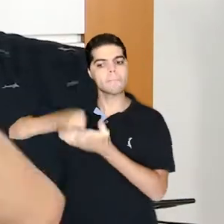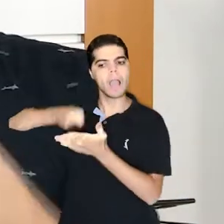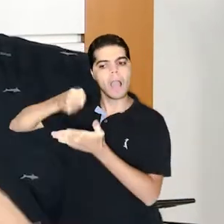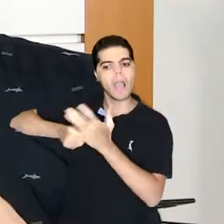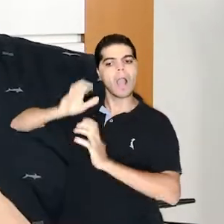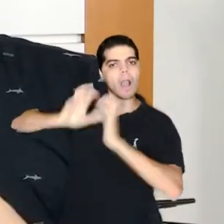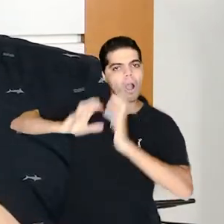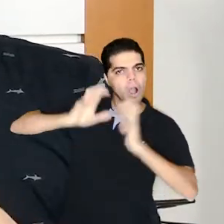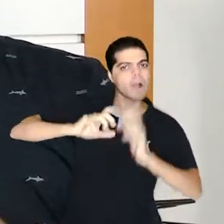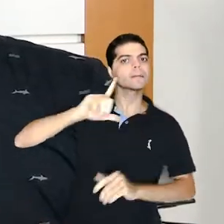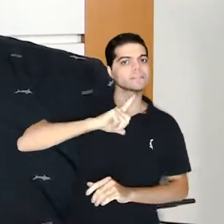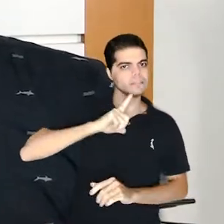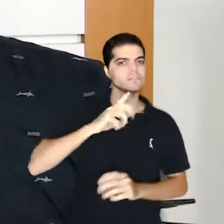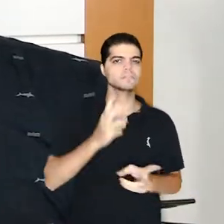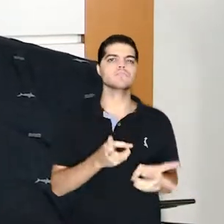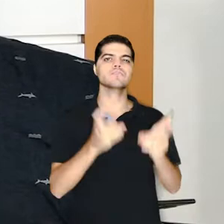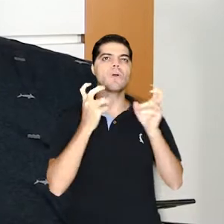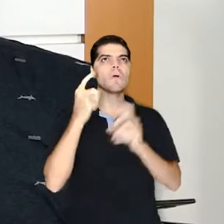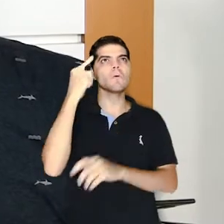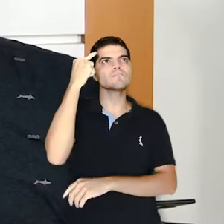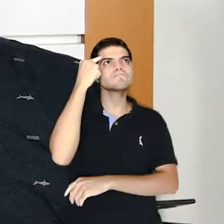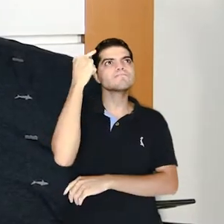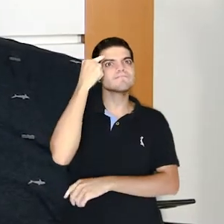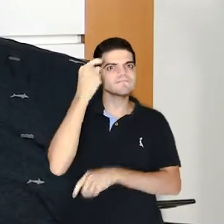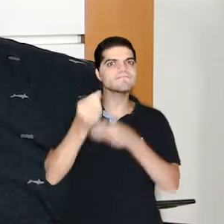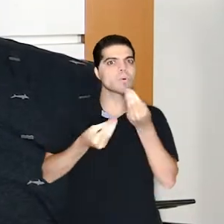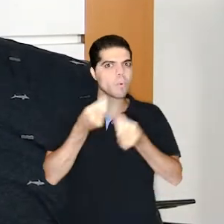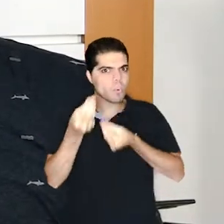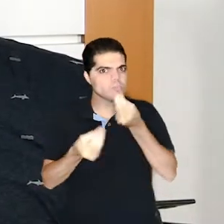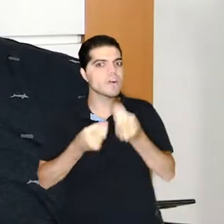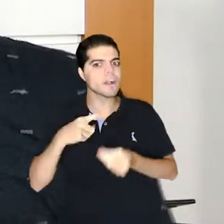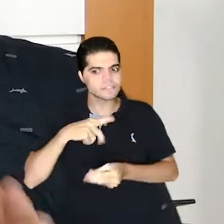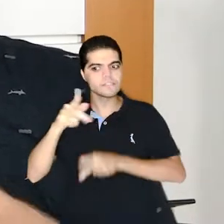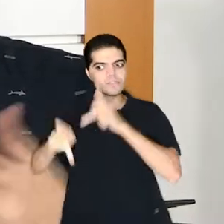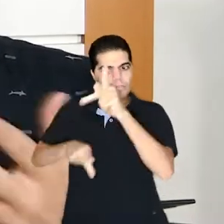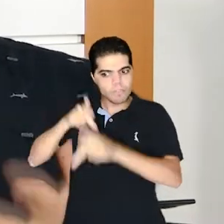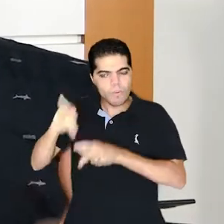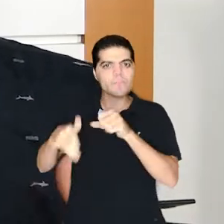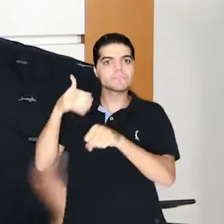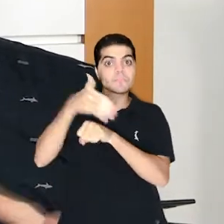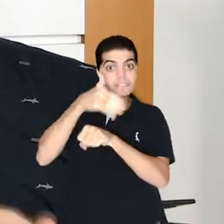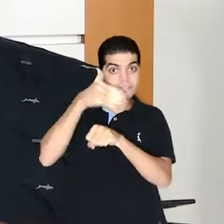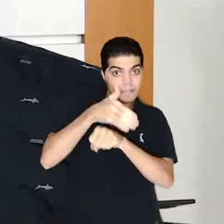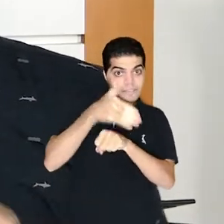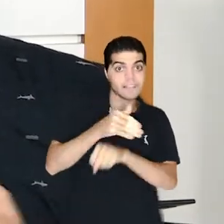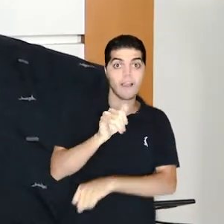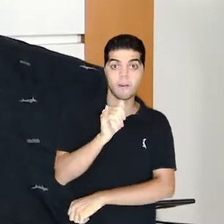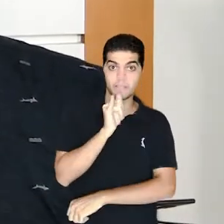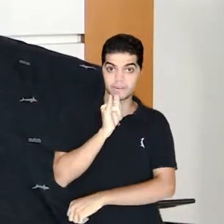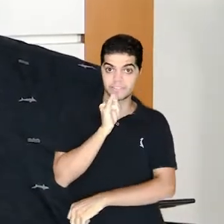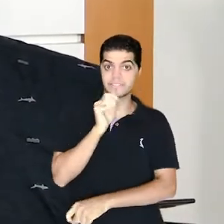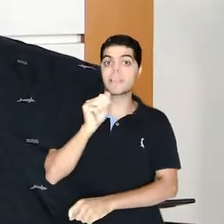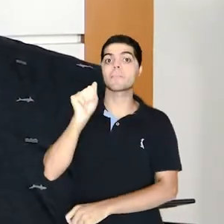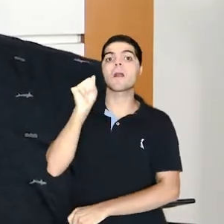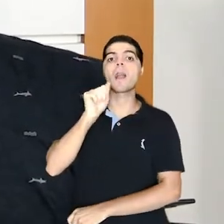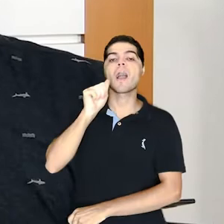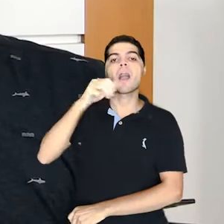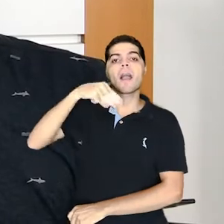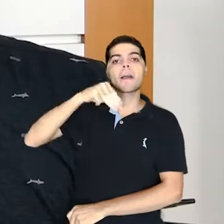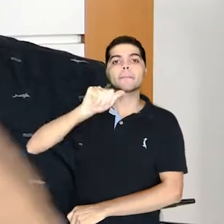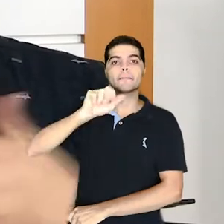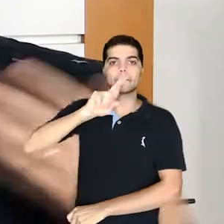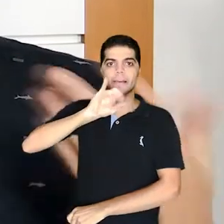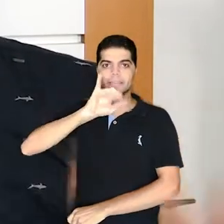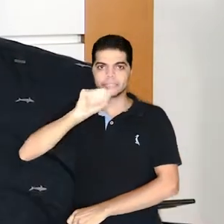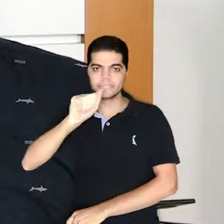concretizasse. Olhando para essas batalhas, a gente pode ver um pouquinho mais da participação popular. Nós podemos ver, por exemplo, a participação da Maria Quitéria, que